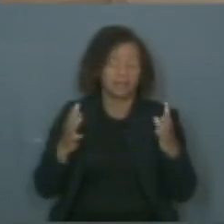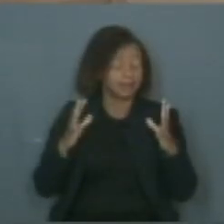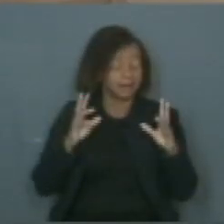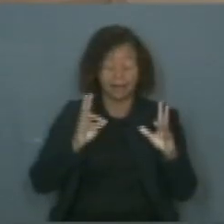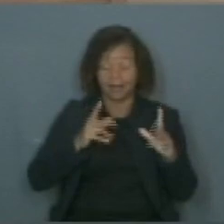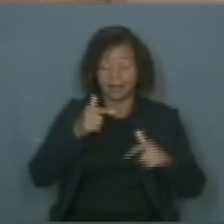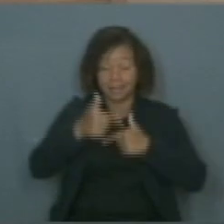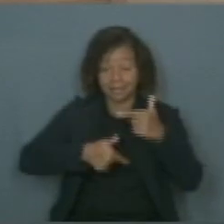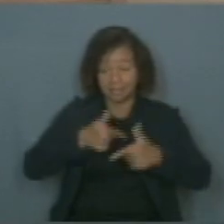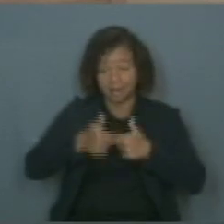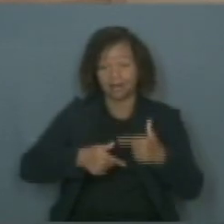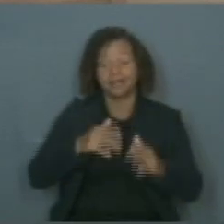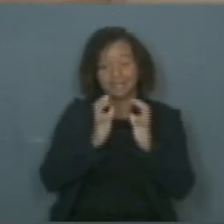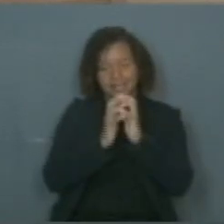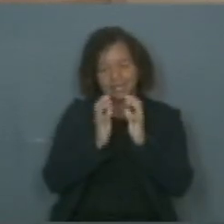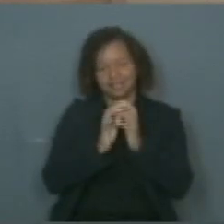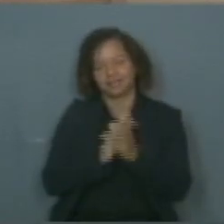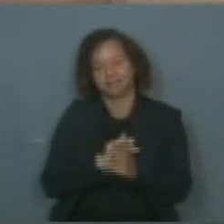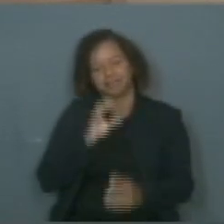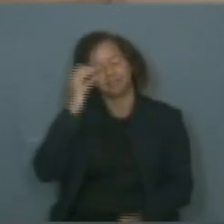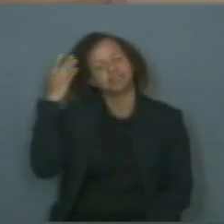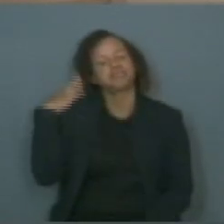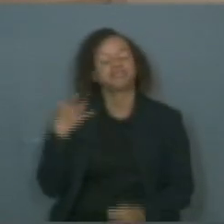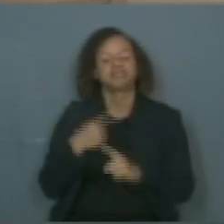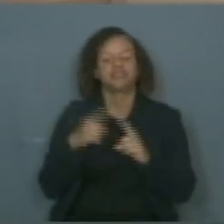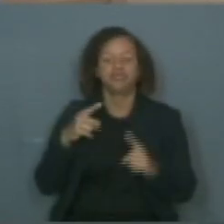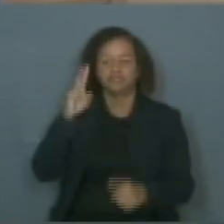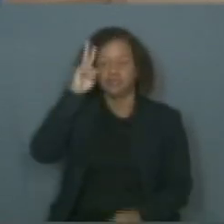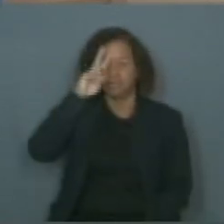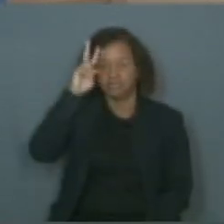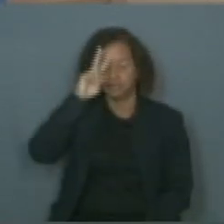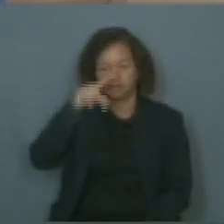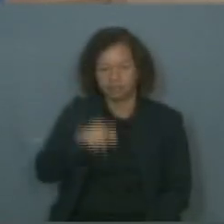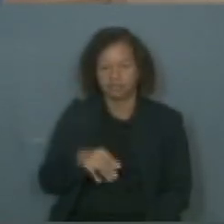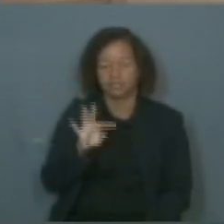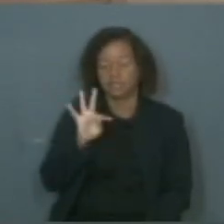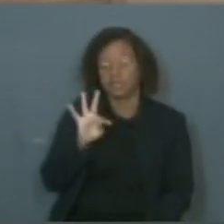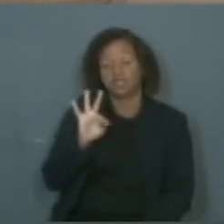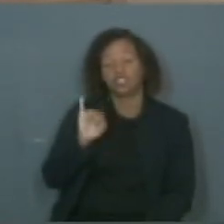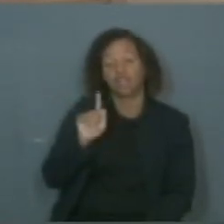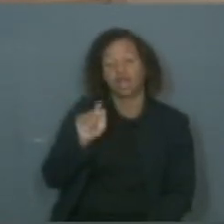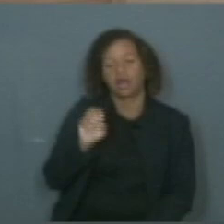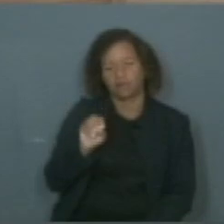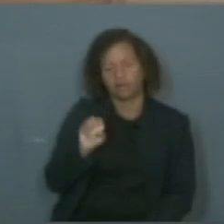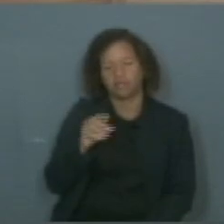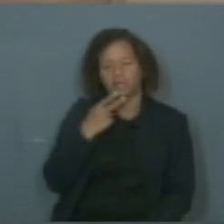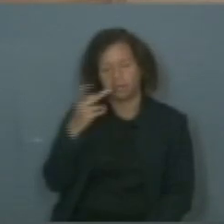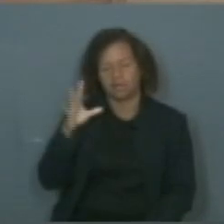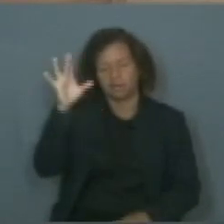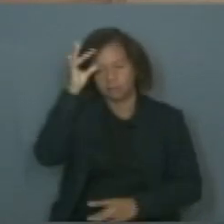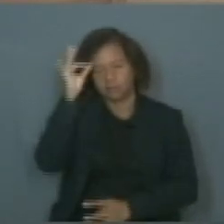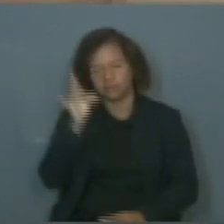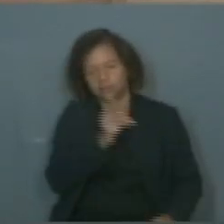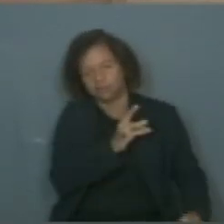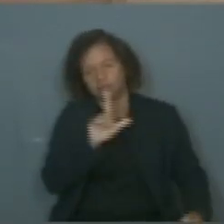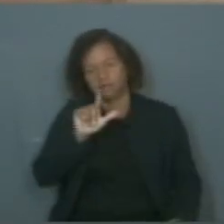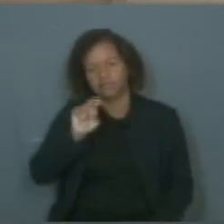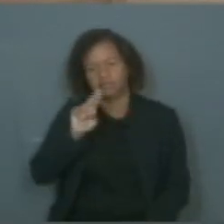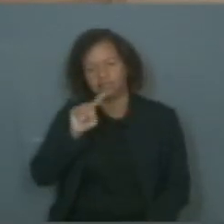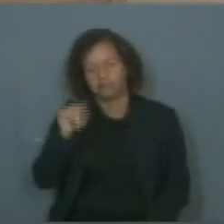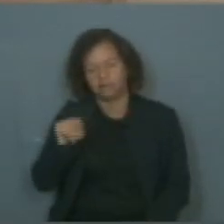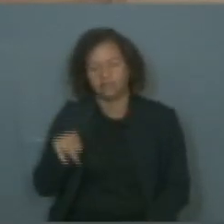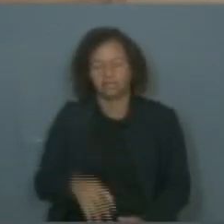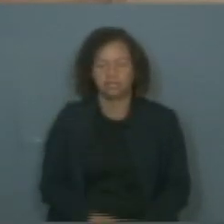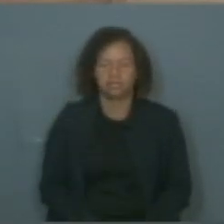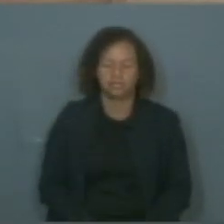funcionando. Mas eu preciso lembrar o que o Tiago Medina lembrou, para depois dar uma parte aqui ao vereador Luiz Eustáquio.